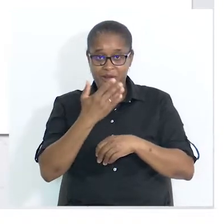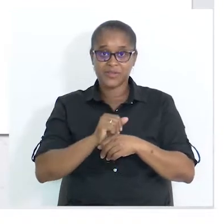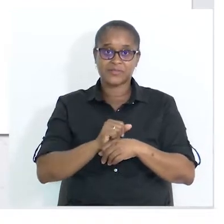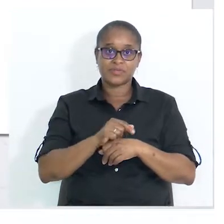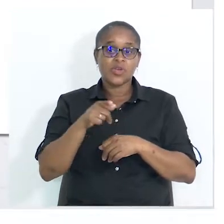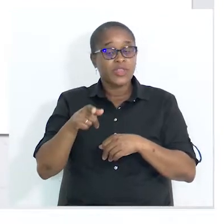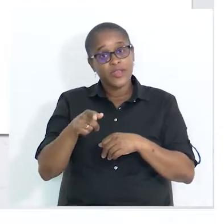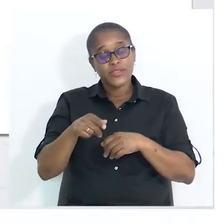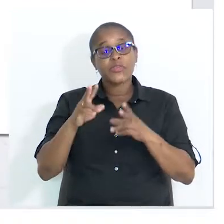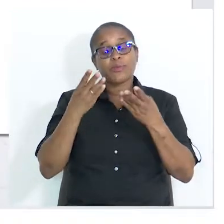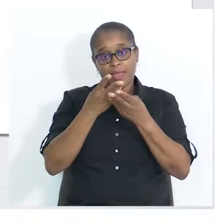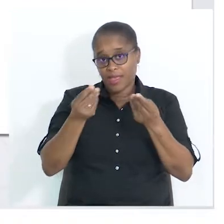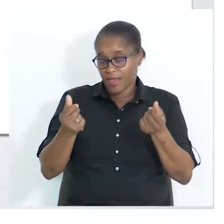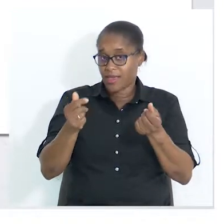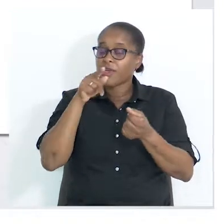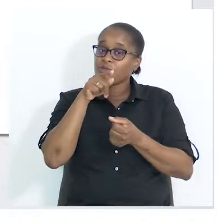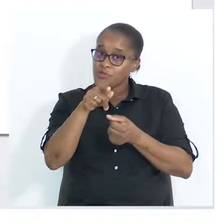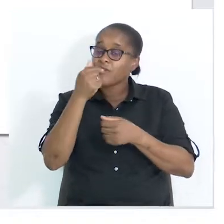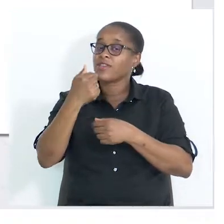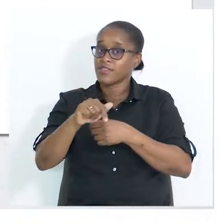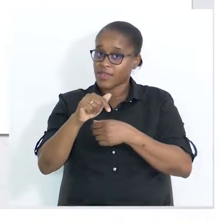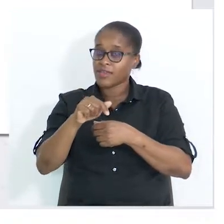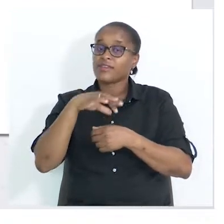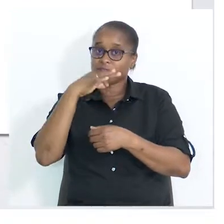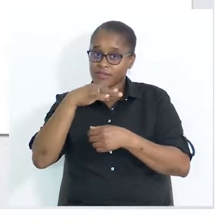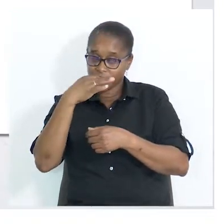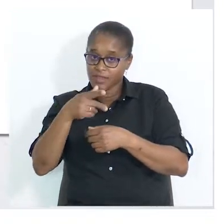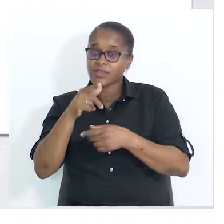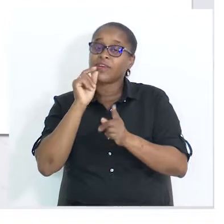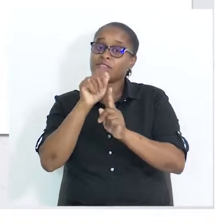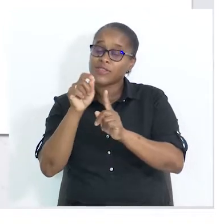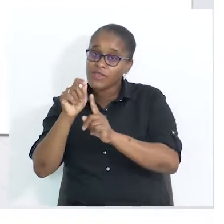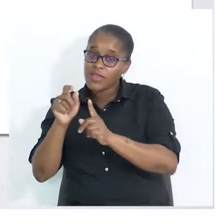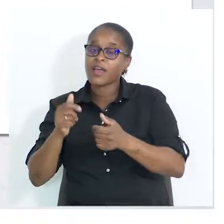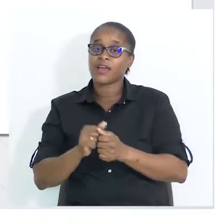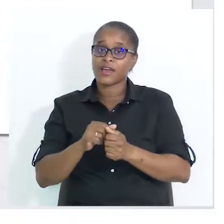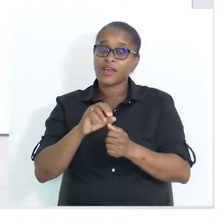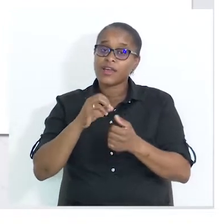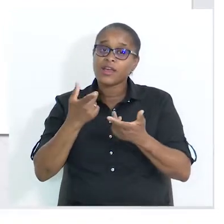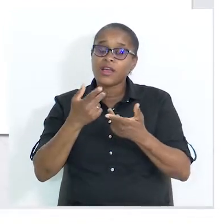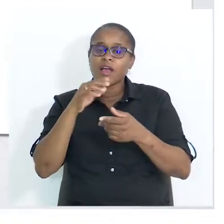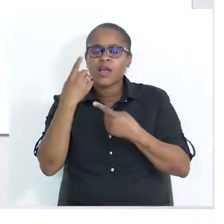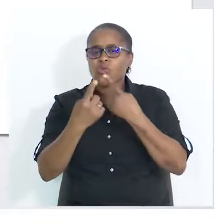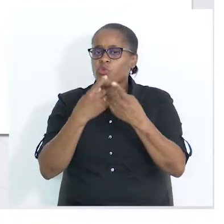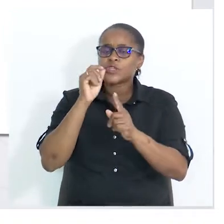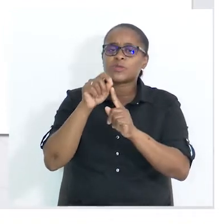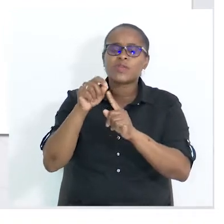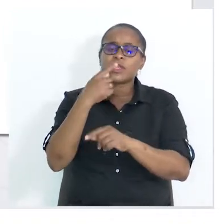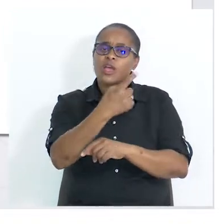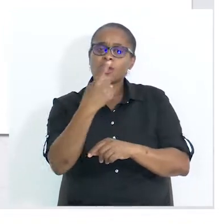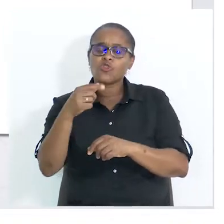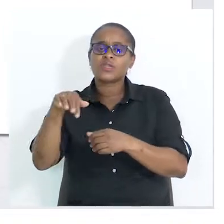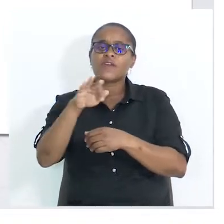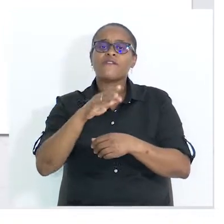aula, ou deste conteúdo, tu vais ter que dar conta, ou então identificar algumas especificidades de cada uma